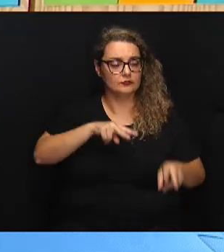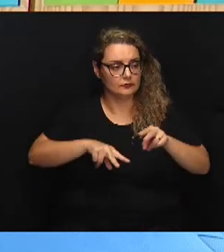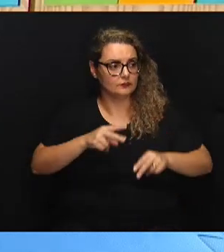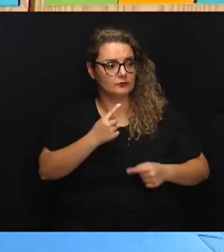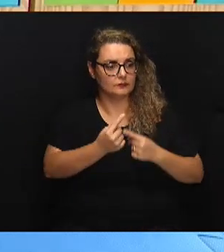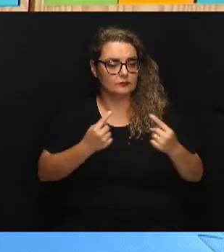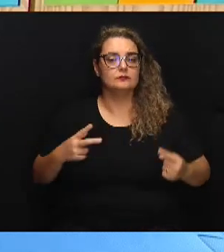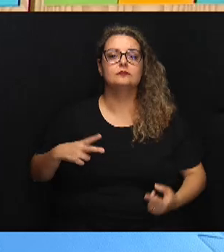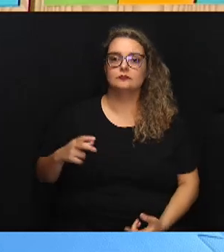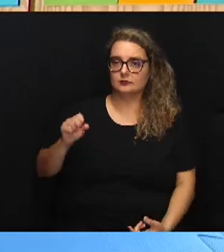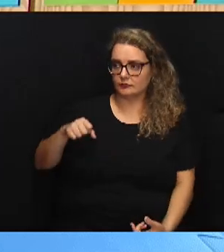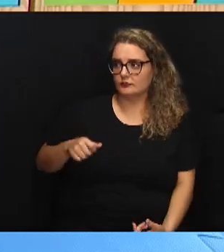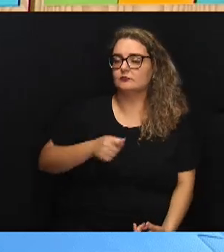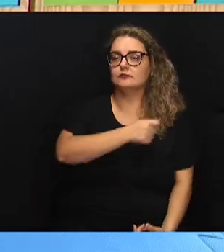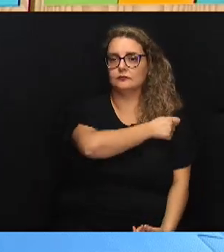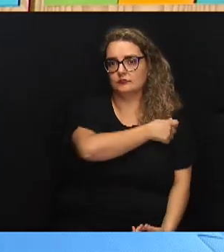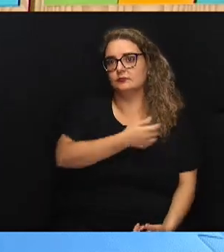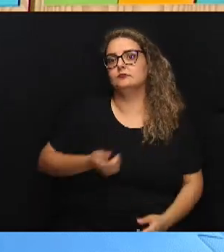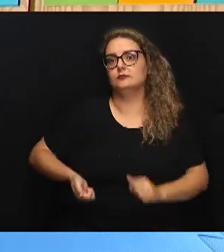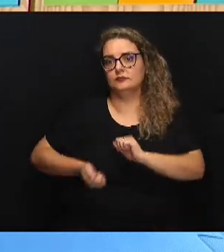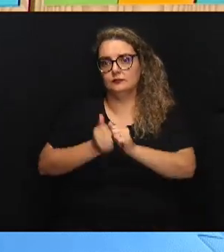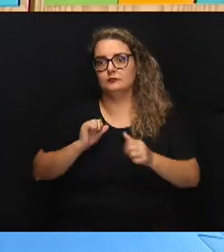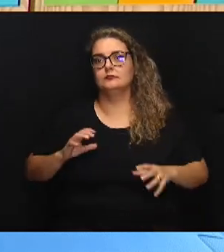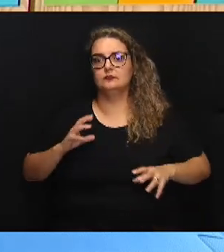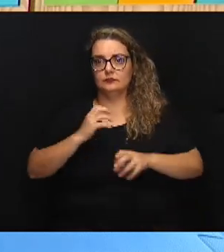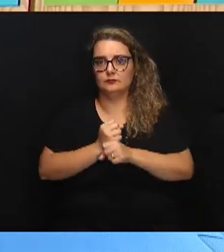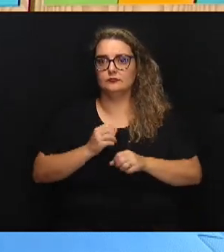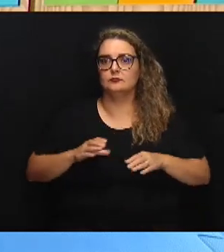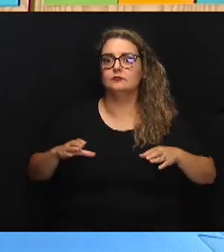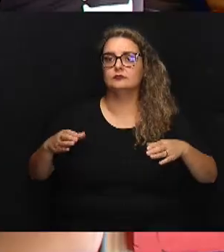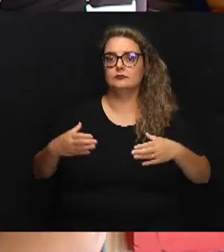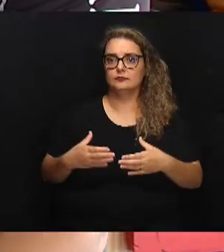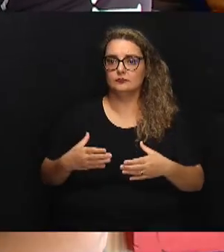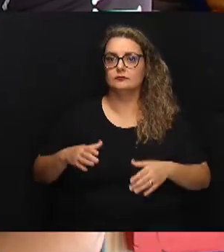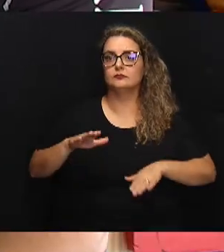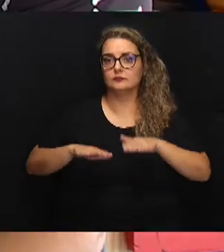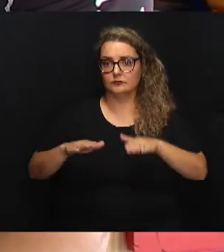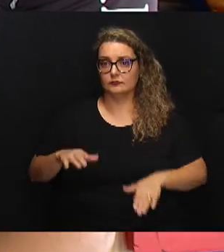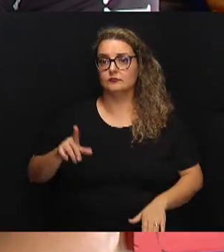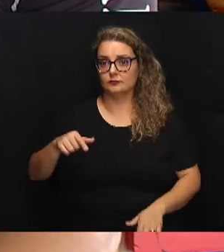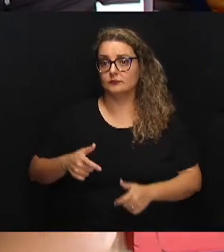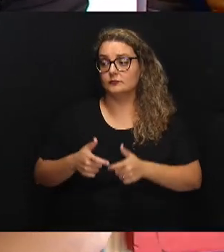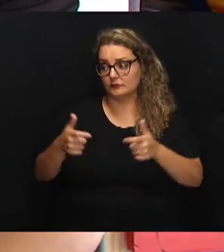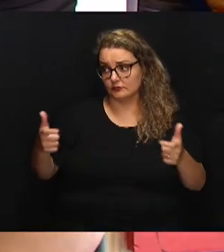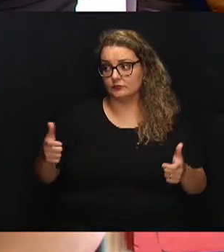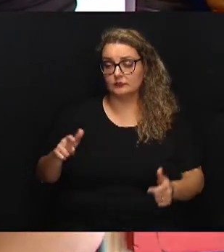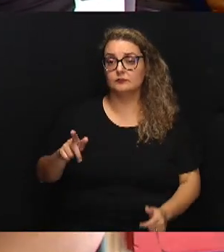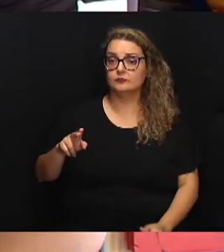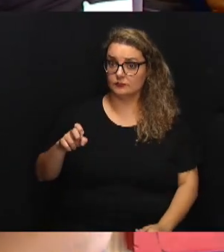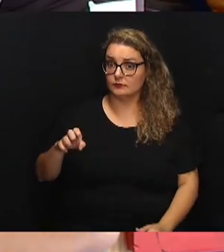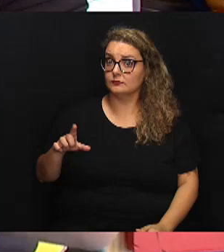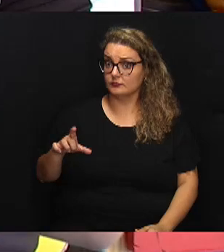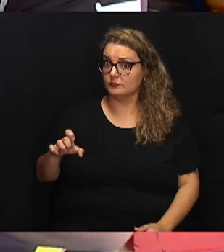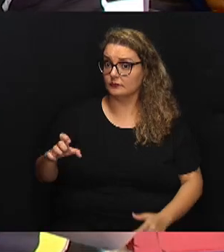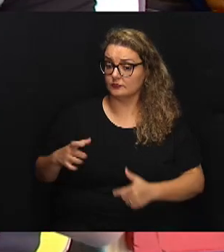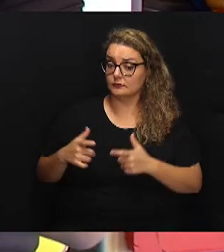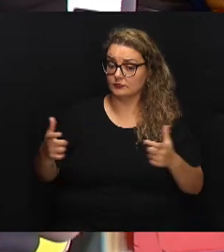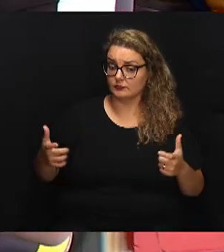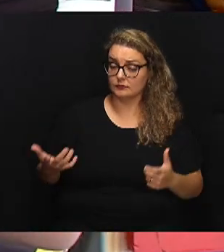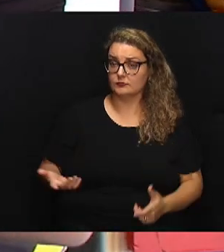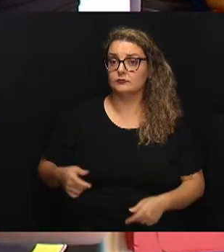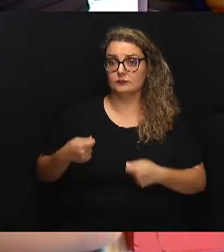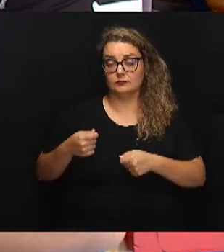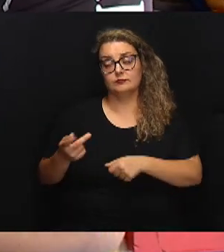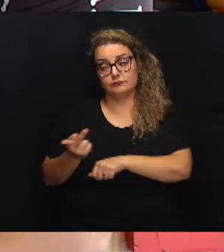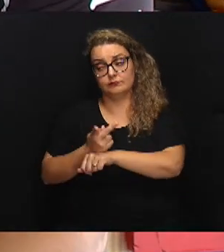Individual então, no aluno. Por mais que o esporte seja em coletivo e uma turma que muitas vezes é grande, né? A gente precisa